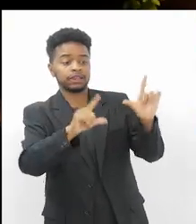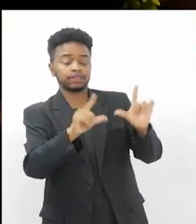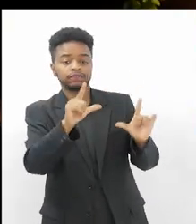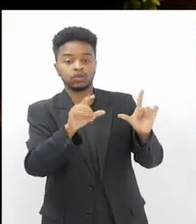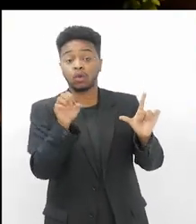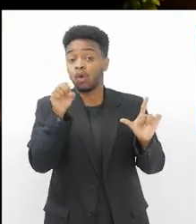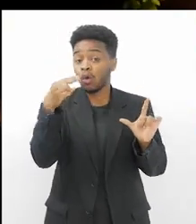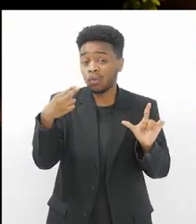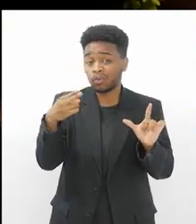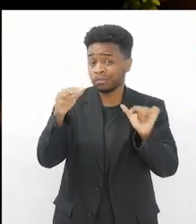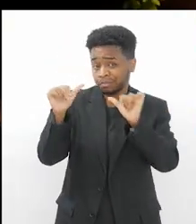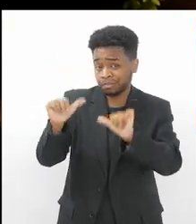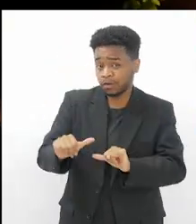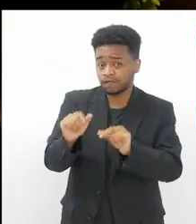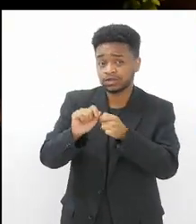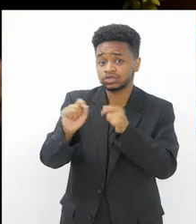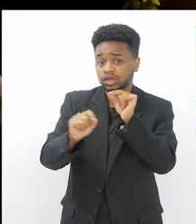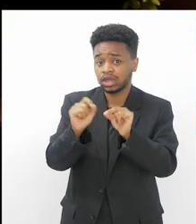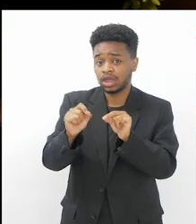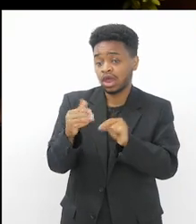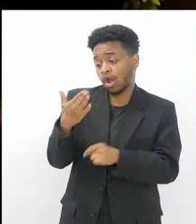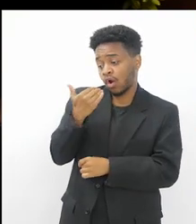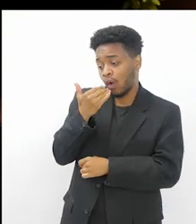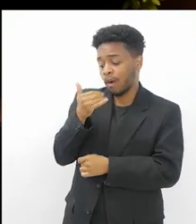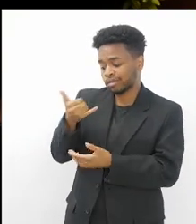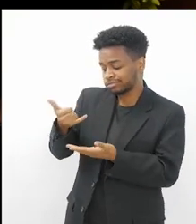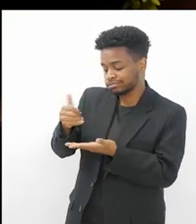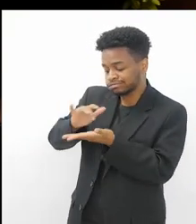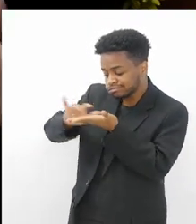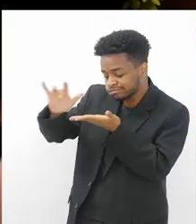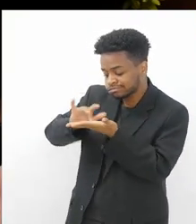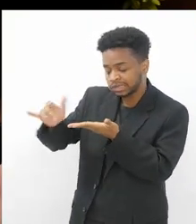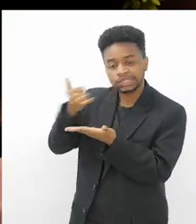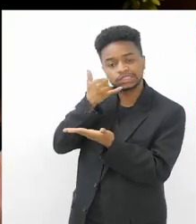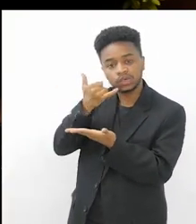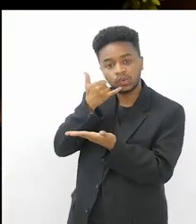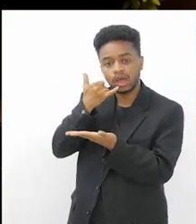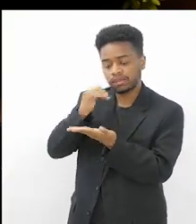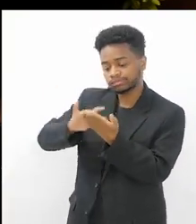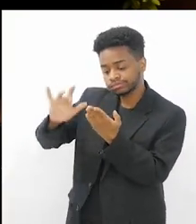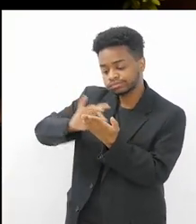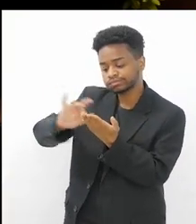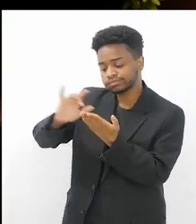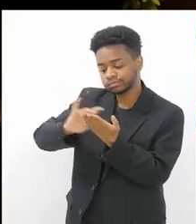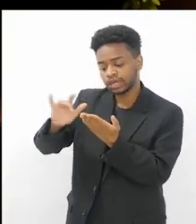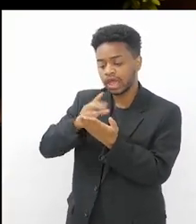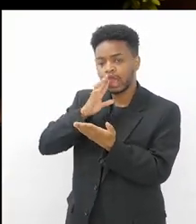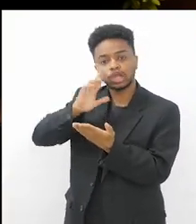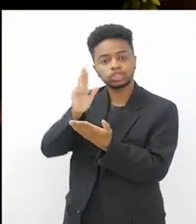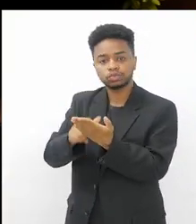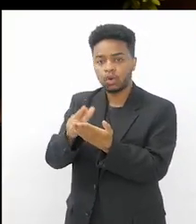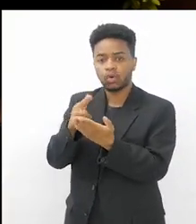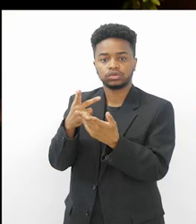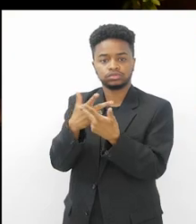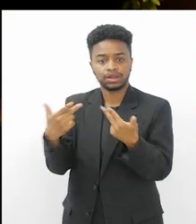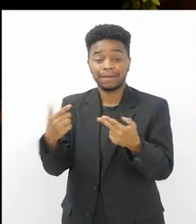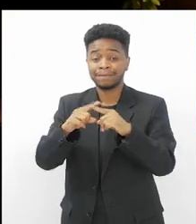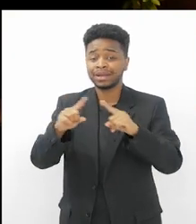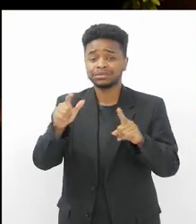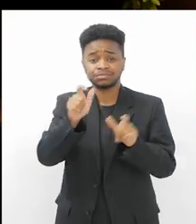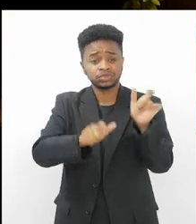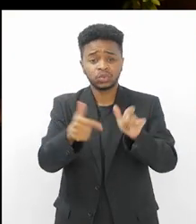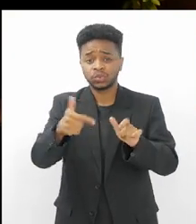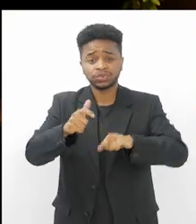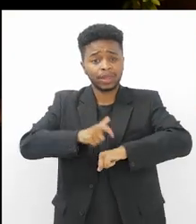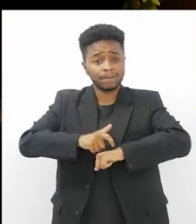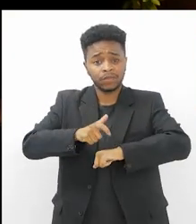televisão. Ou, mais ainda, comem e olham para o celular, respondem mensagens, quer dizer, as pessoas não têm